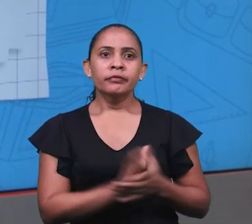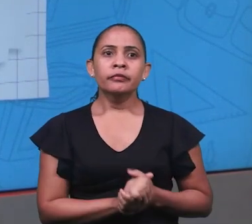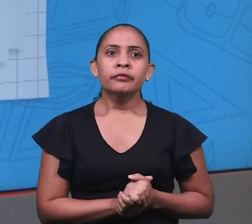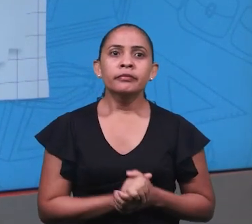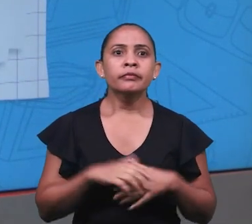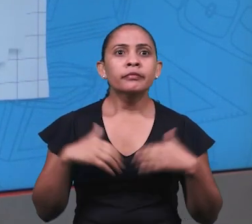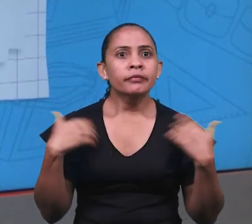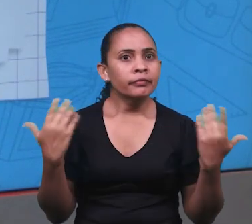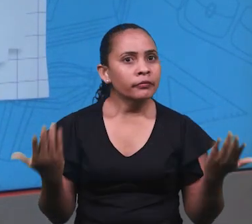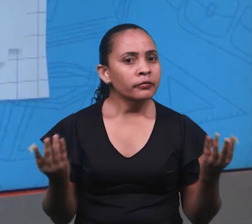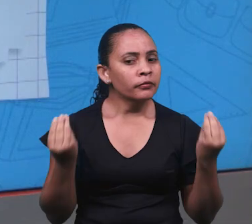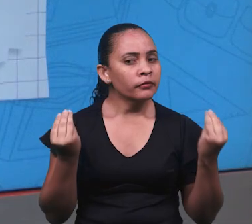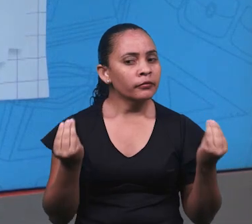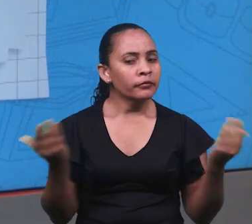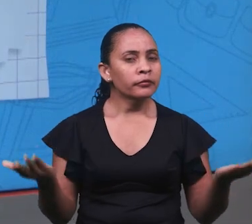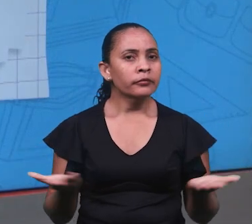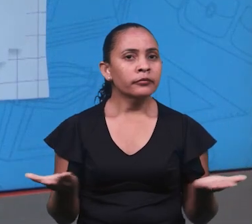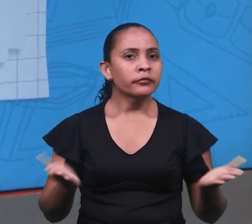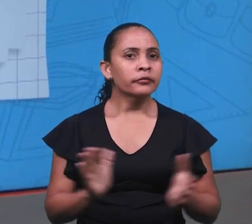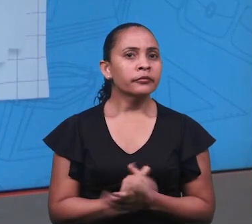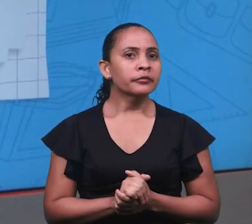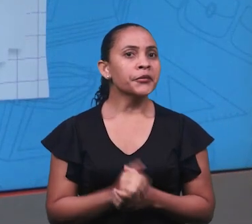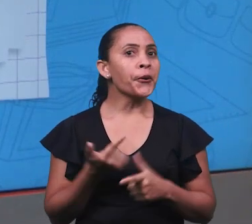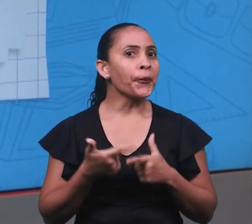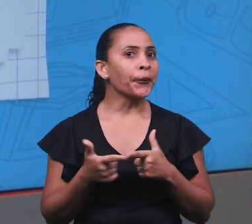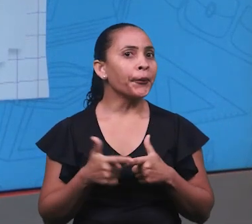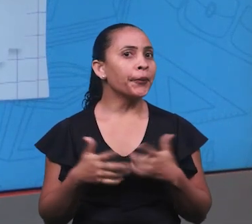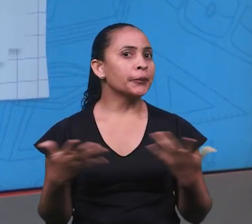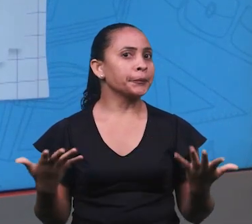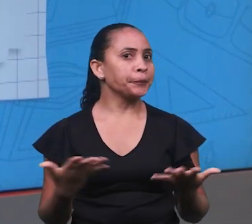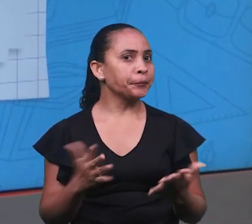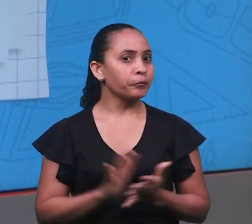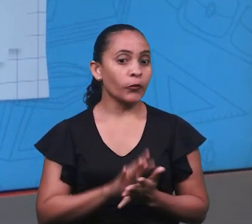é que eu resolvo isso agora? Qual solução que eu dou para isso?